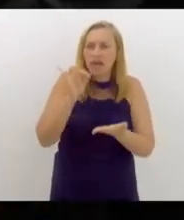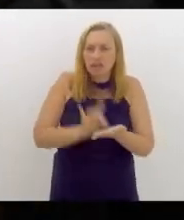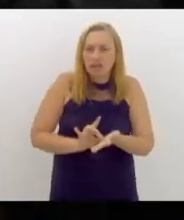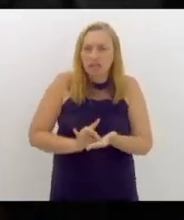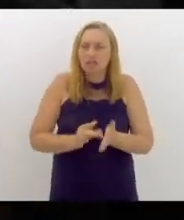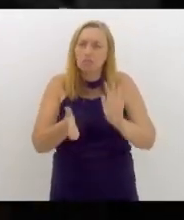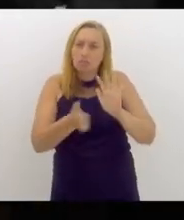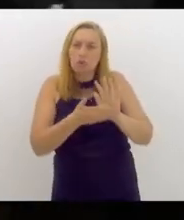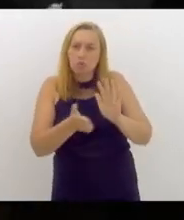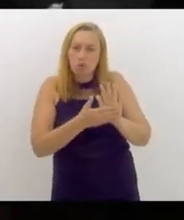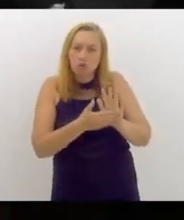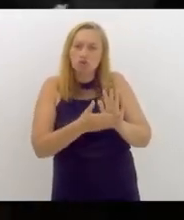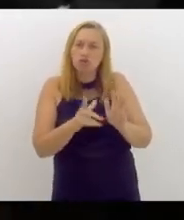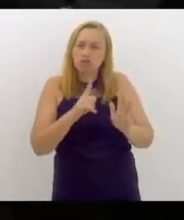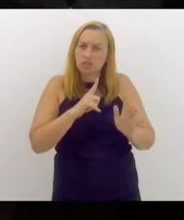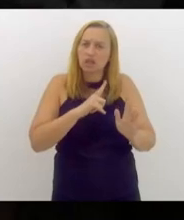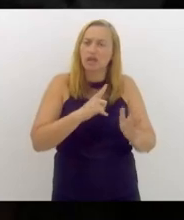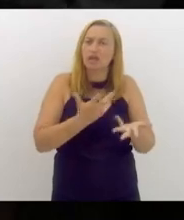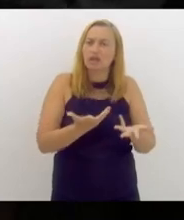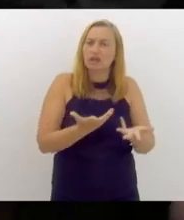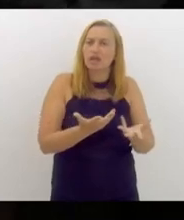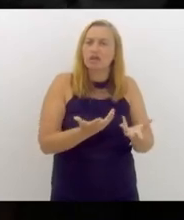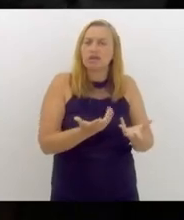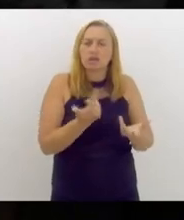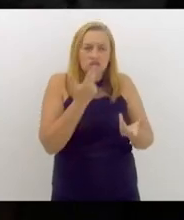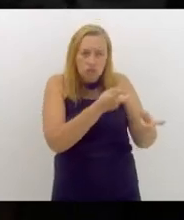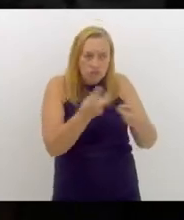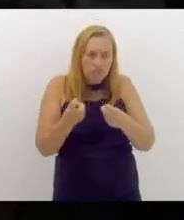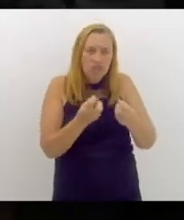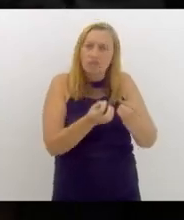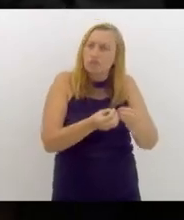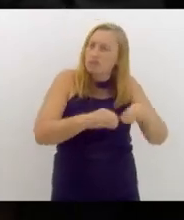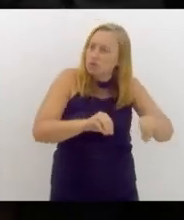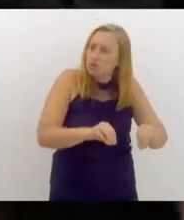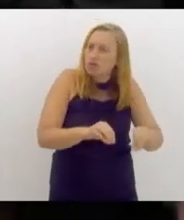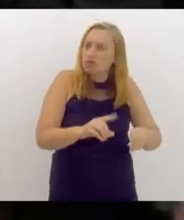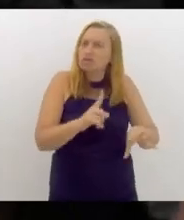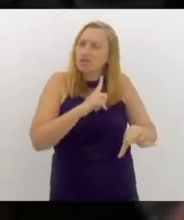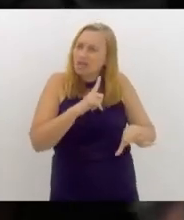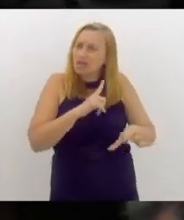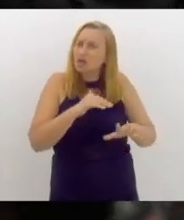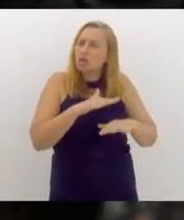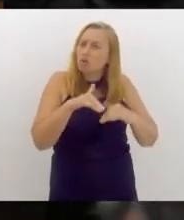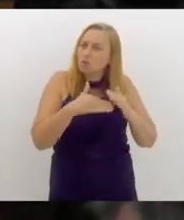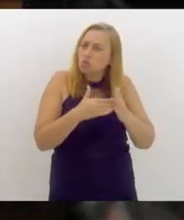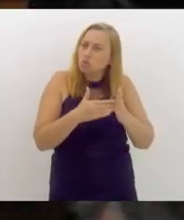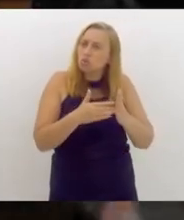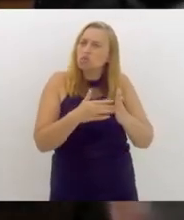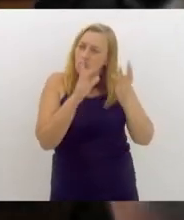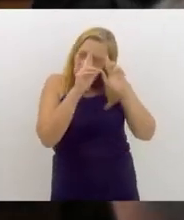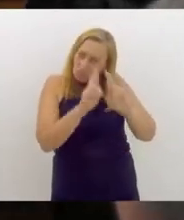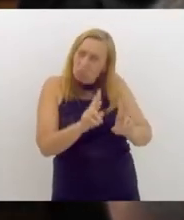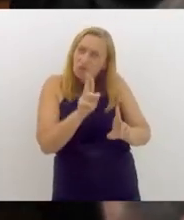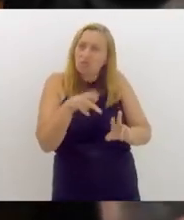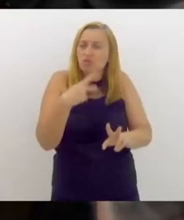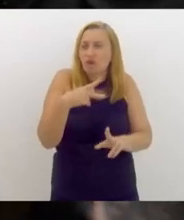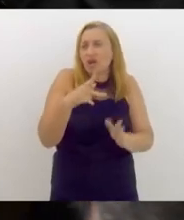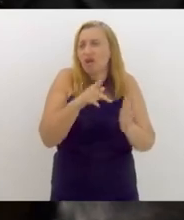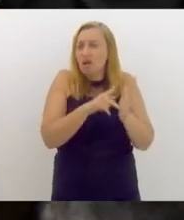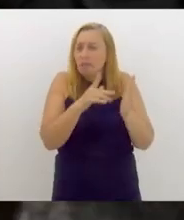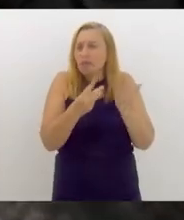que propõe tragédias em cima de tragédias, nós vamos ter... Com todo respeito, eu digo isso, mas é uma